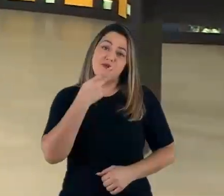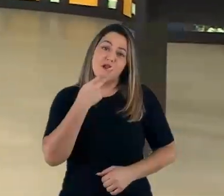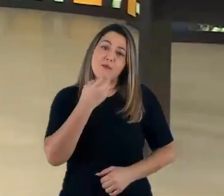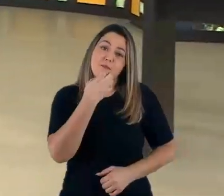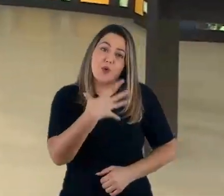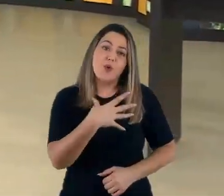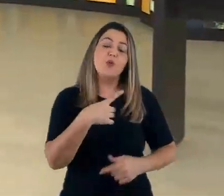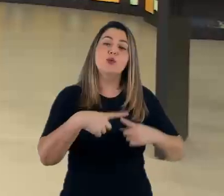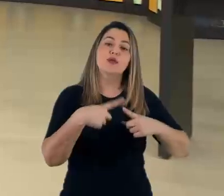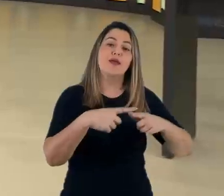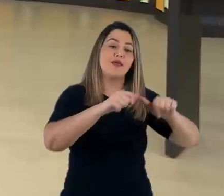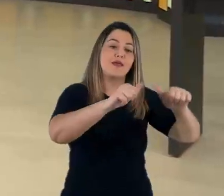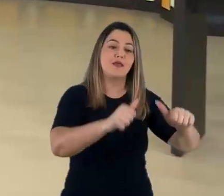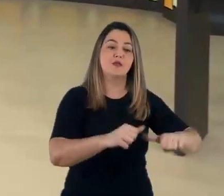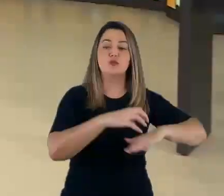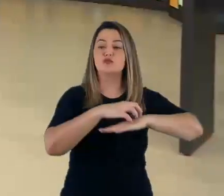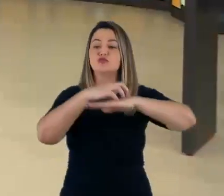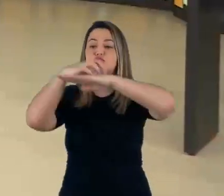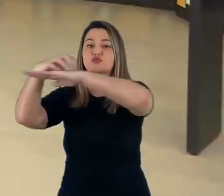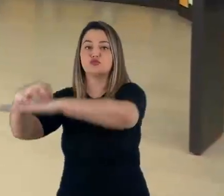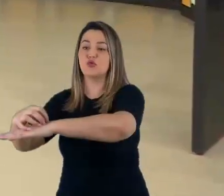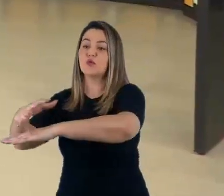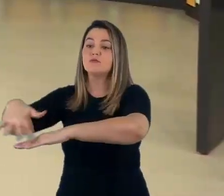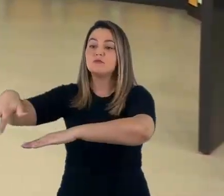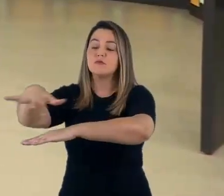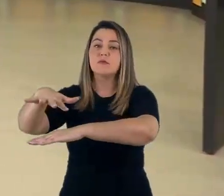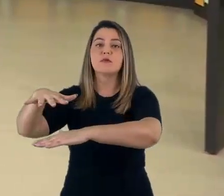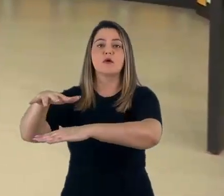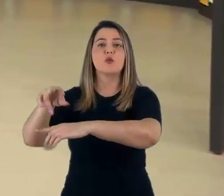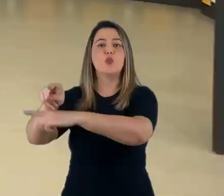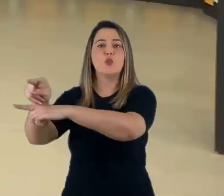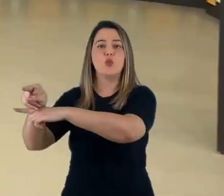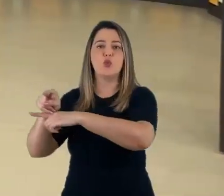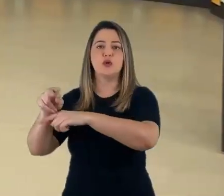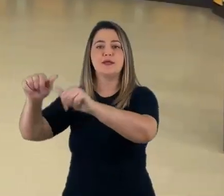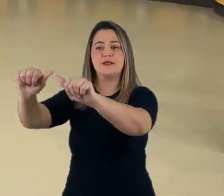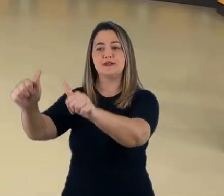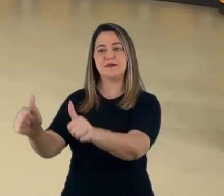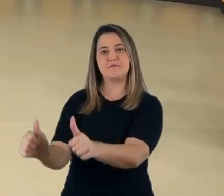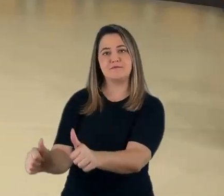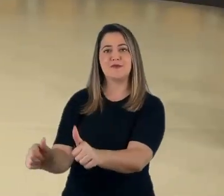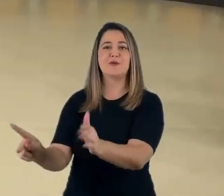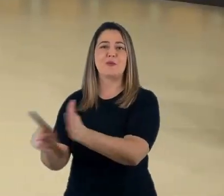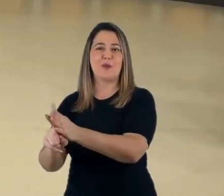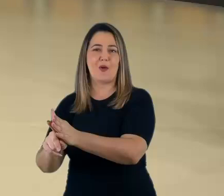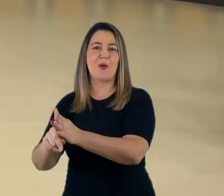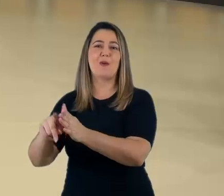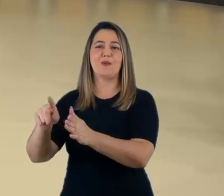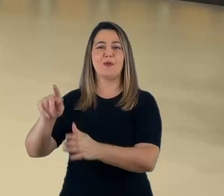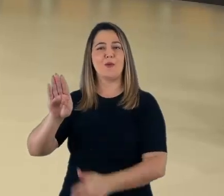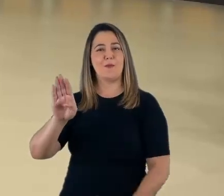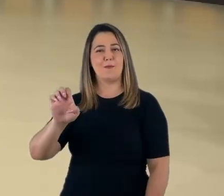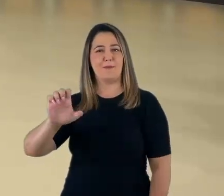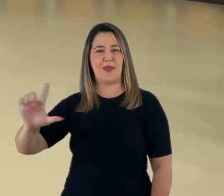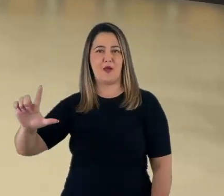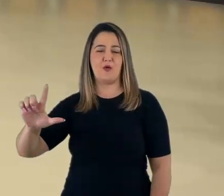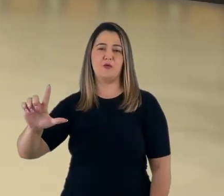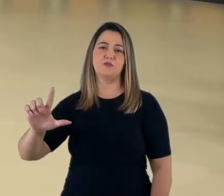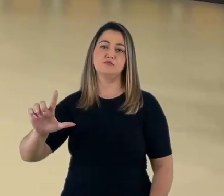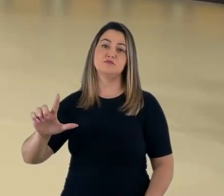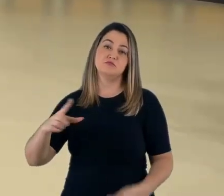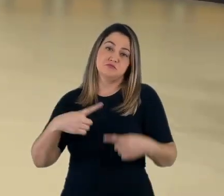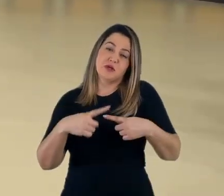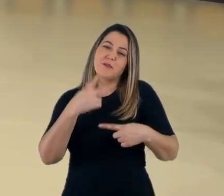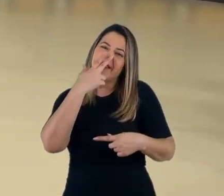boas, tanto para os babilônicos quanto para os outros que receberam a estátua de Marduk, o deus que graciosamente